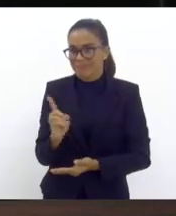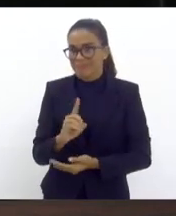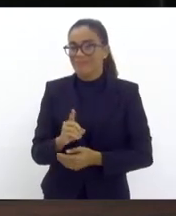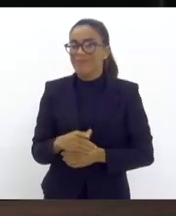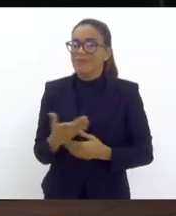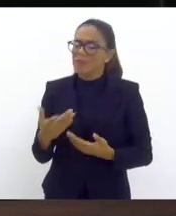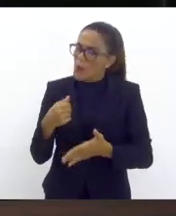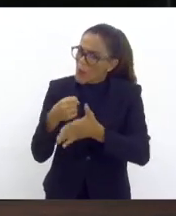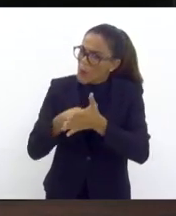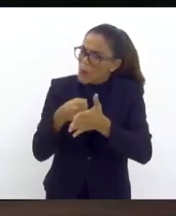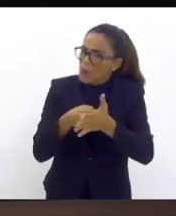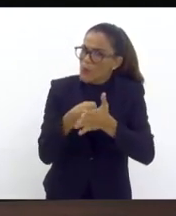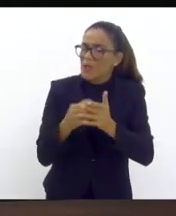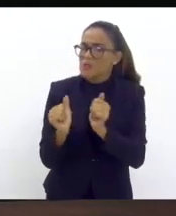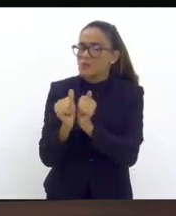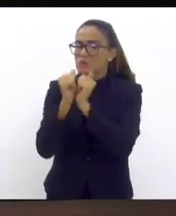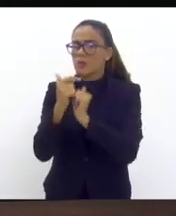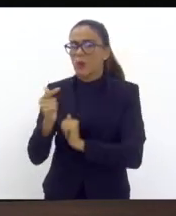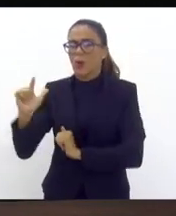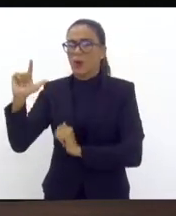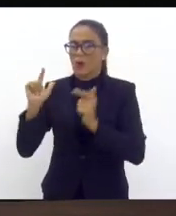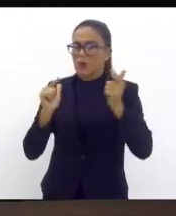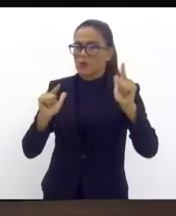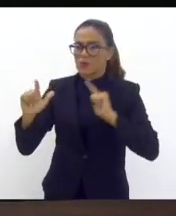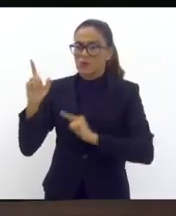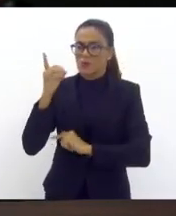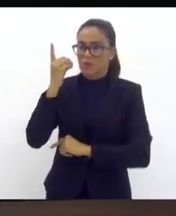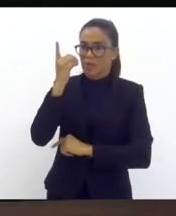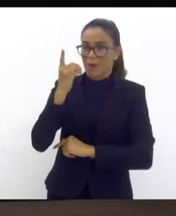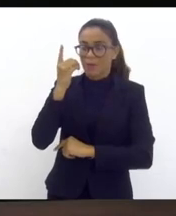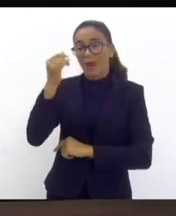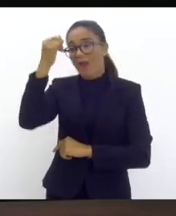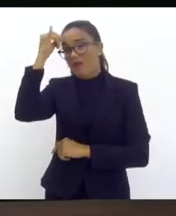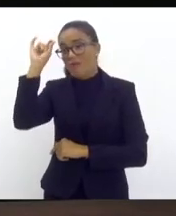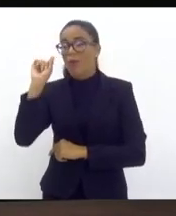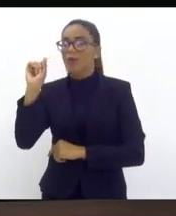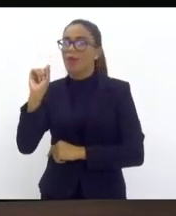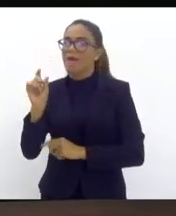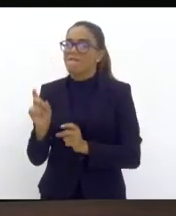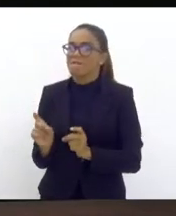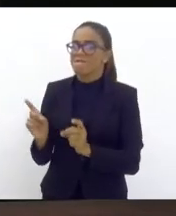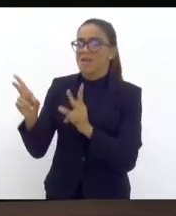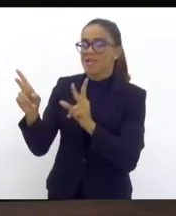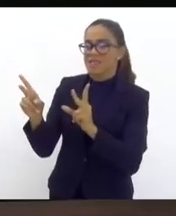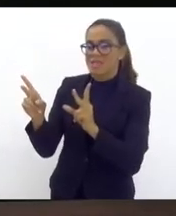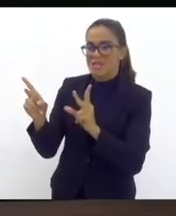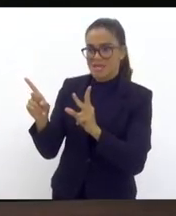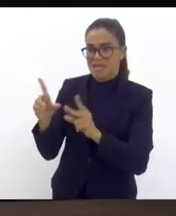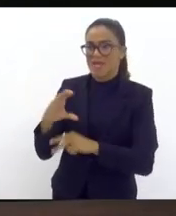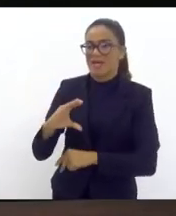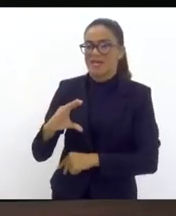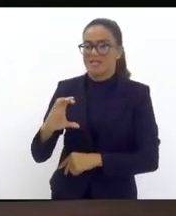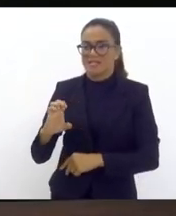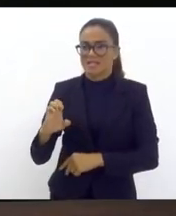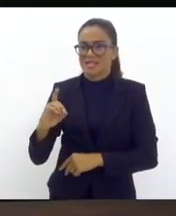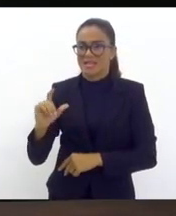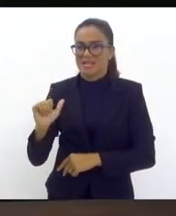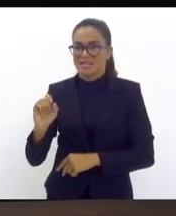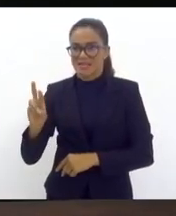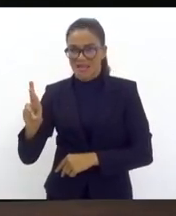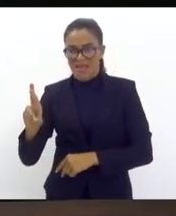casa com outros parlamentares para não privatização da Cedae porque eu já sabia que ia ser esse caos